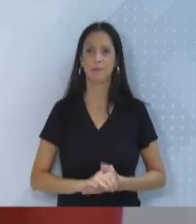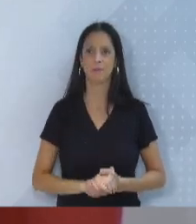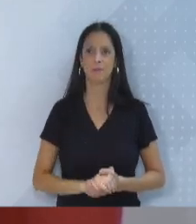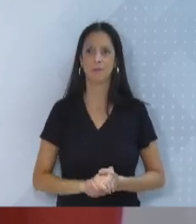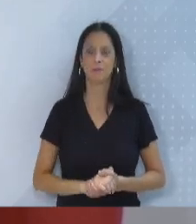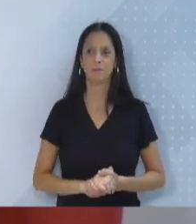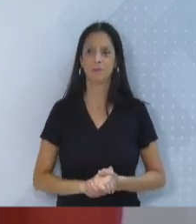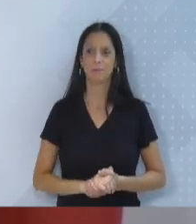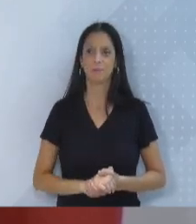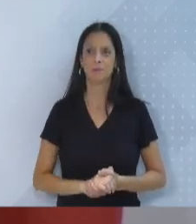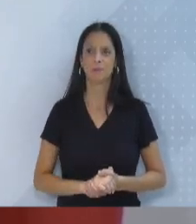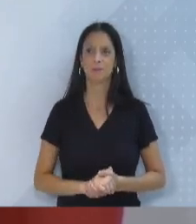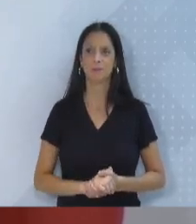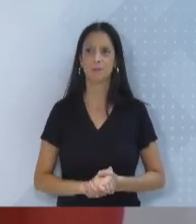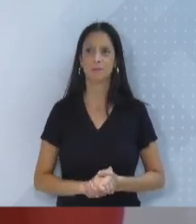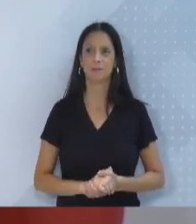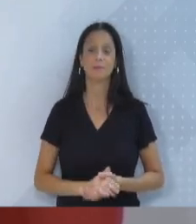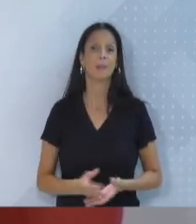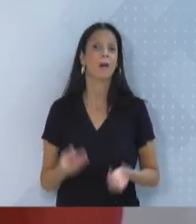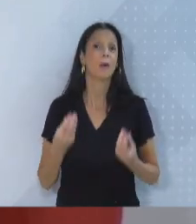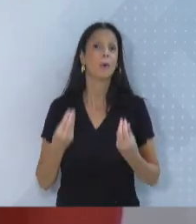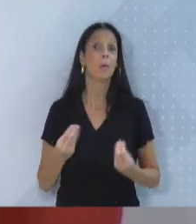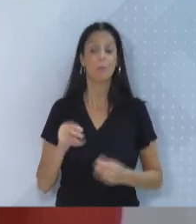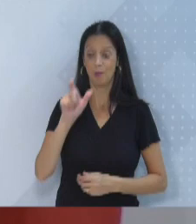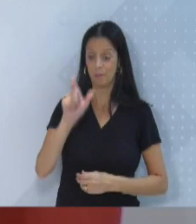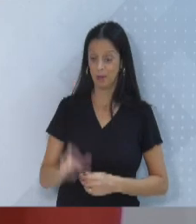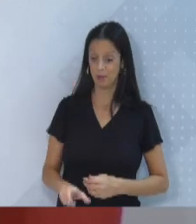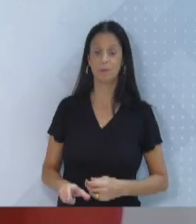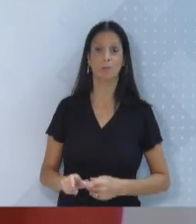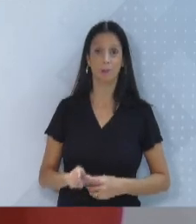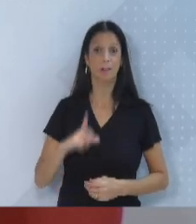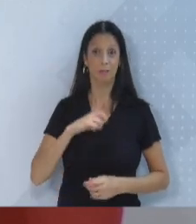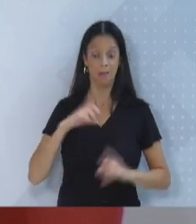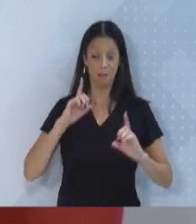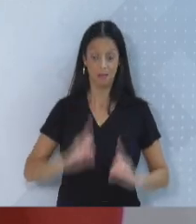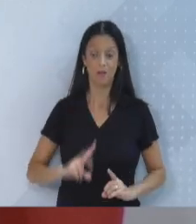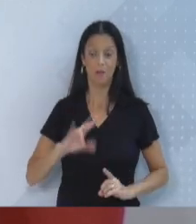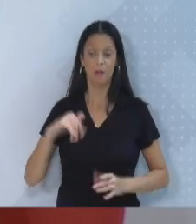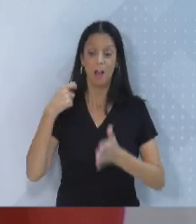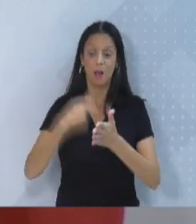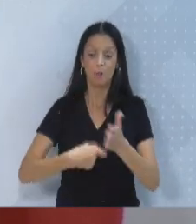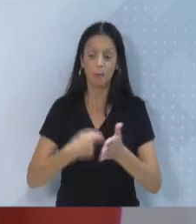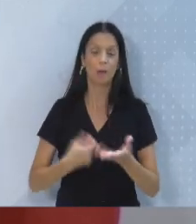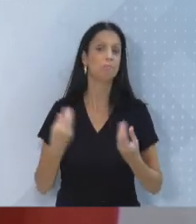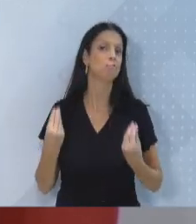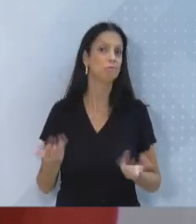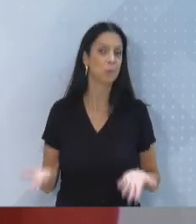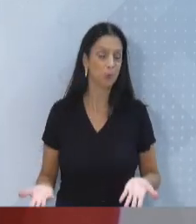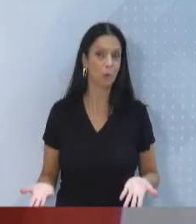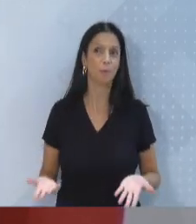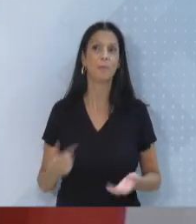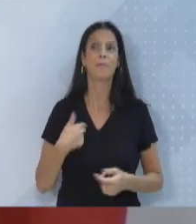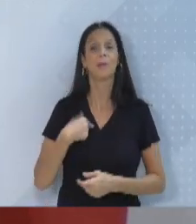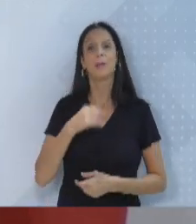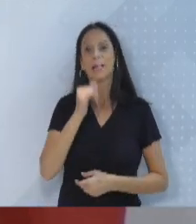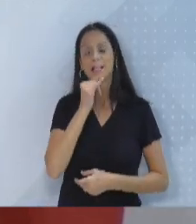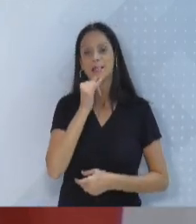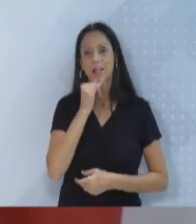E daí, como um PCD vai lutar, né? Então, digamos que eu encurtei o